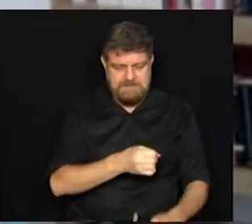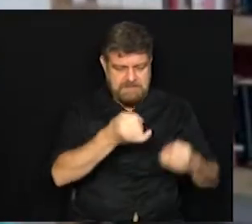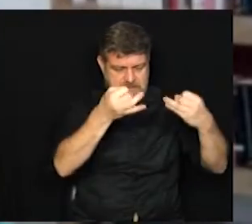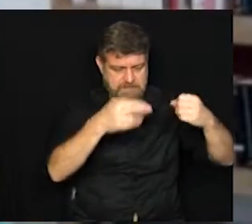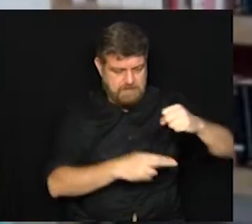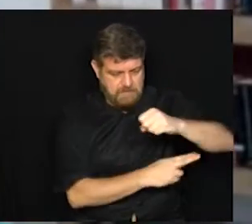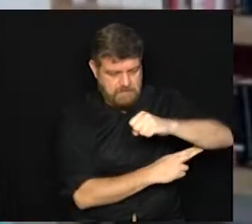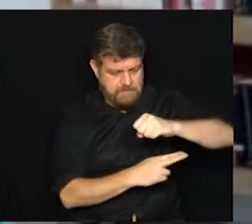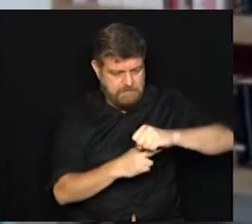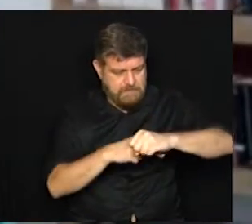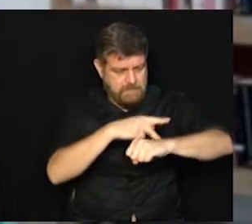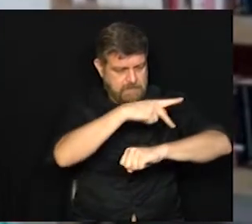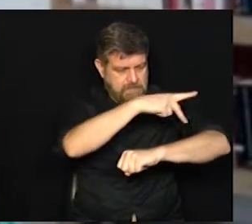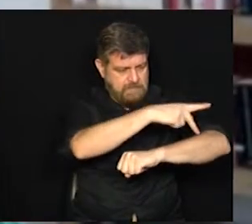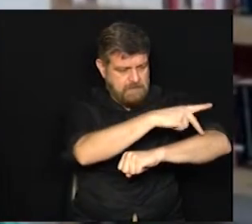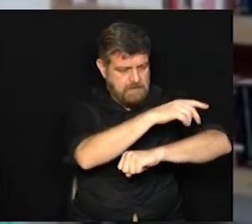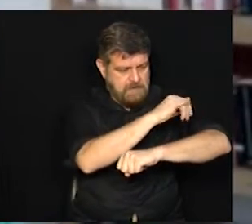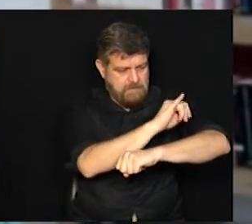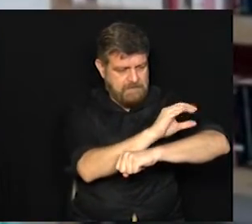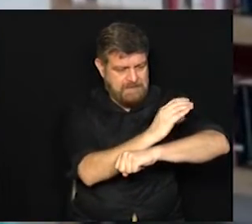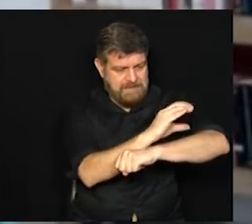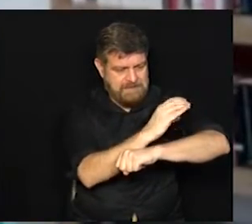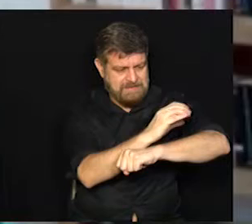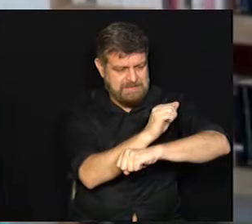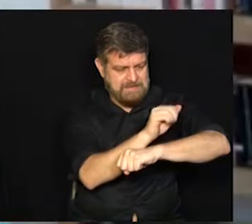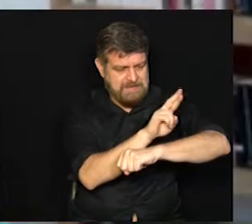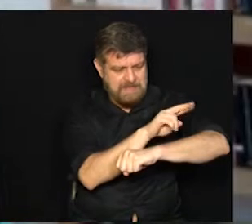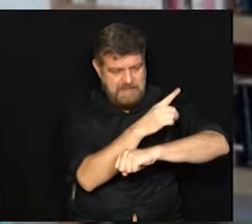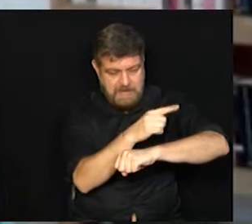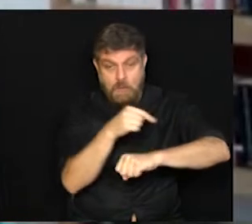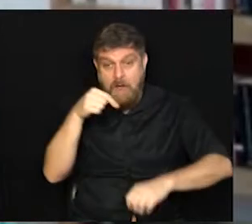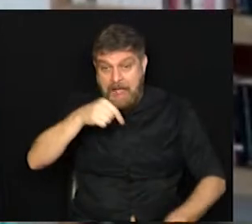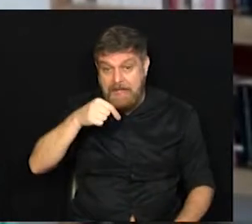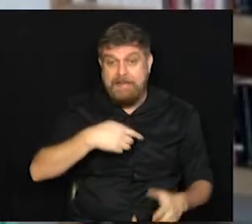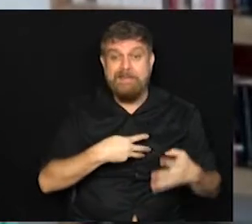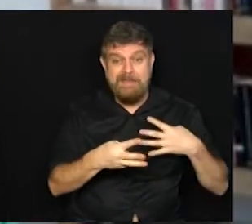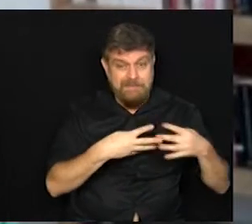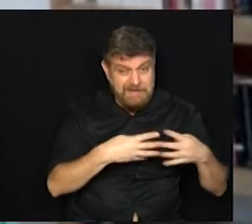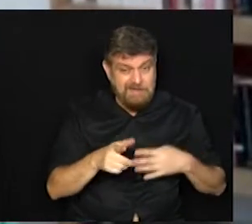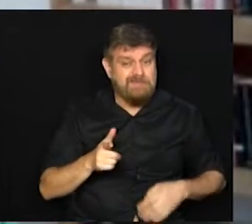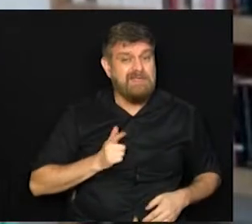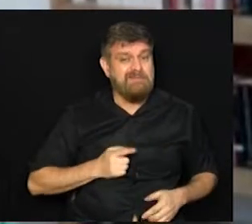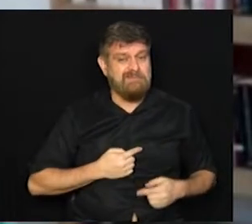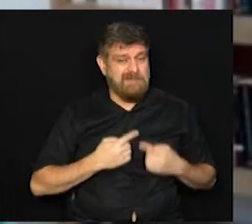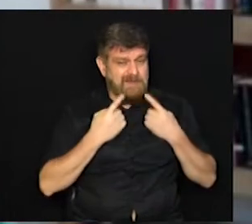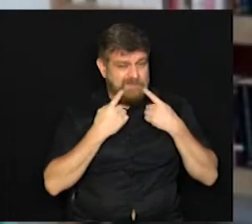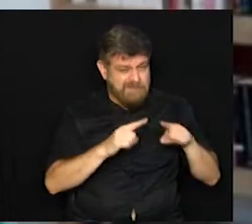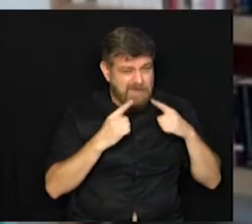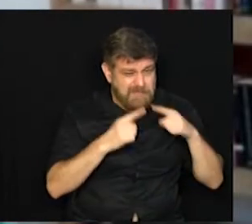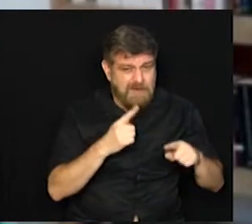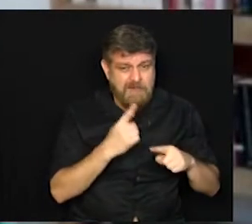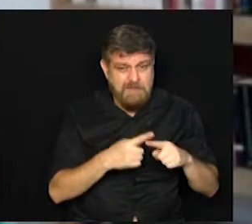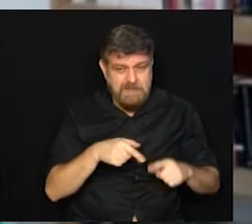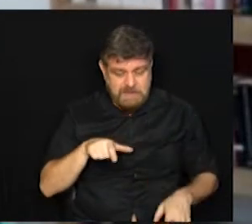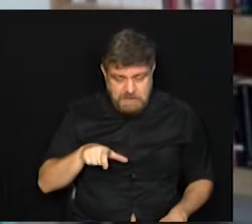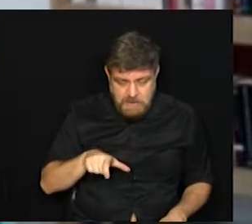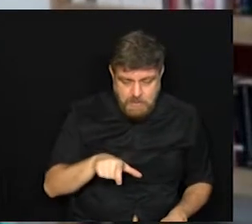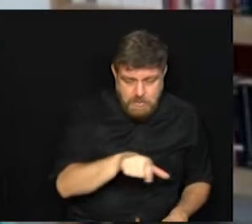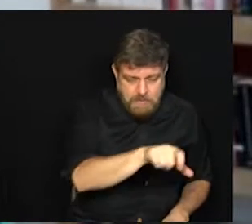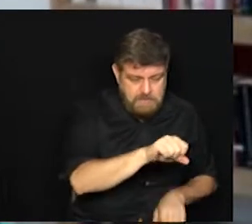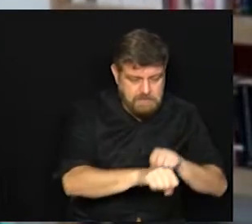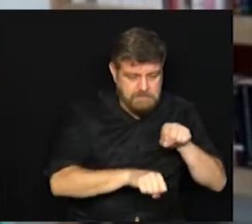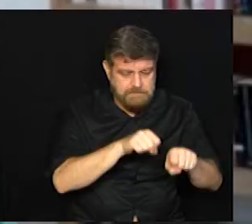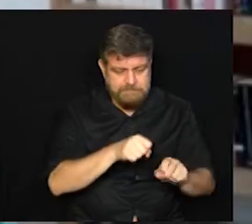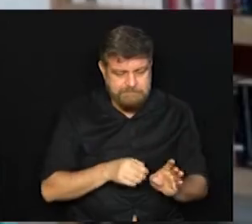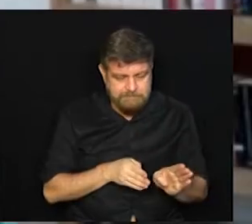citado antes, mas também foi uma polêmica aqui em Barão Geraldo também, né? Por conta da ciclovia que no